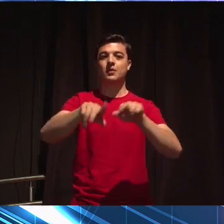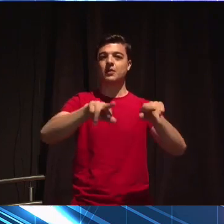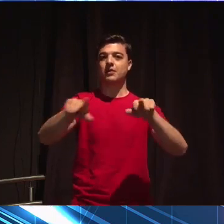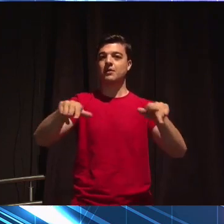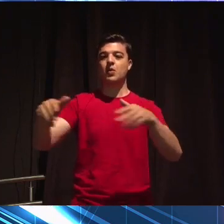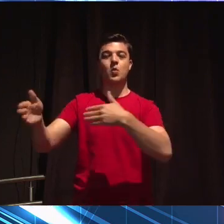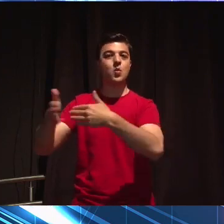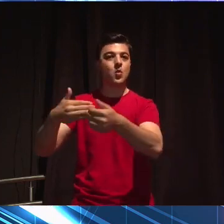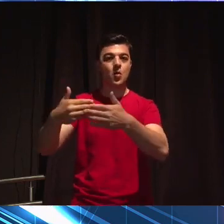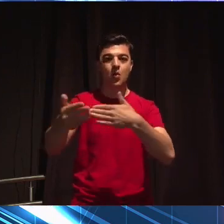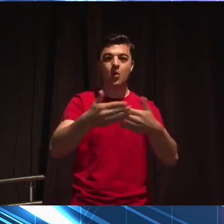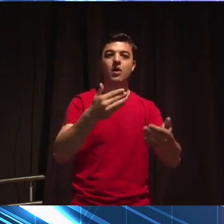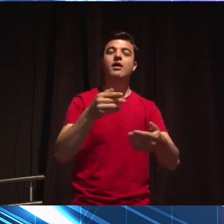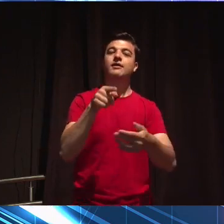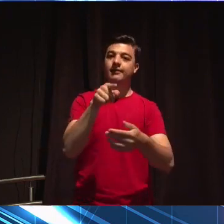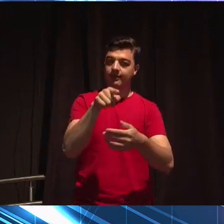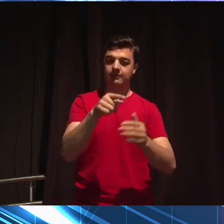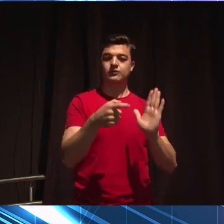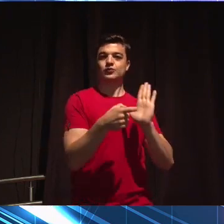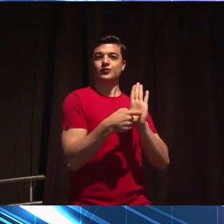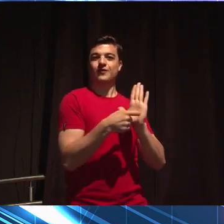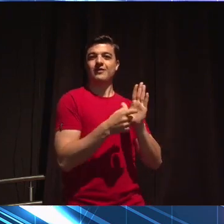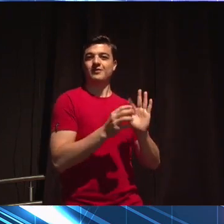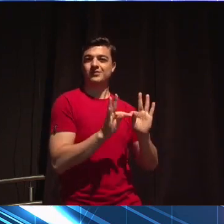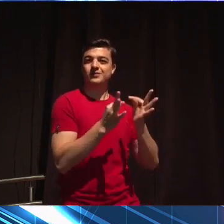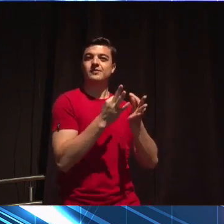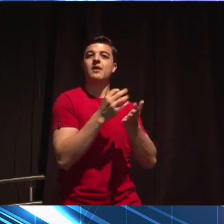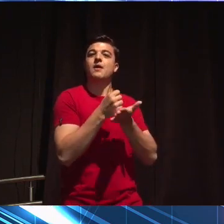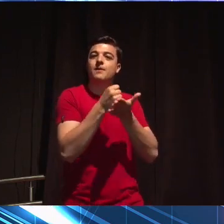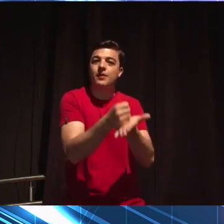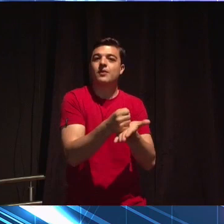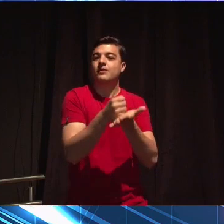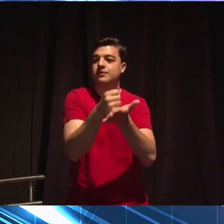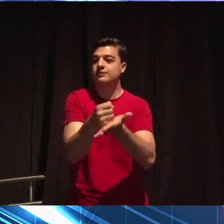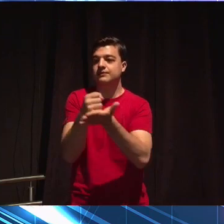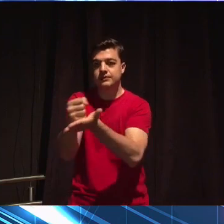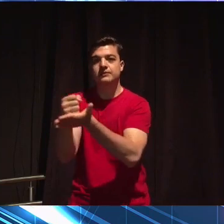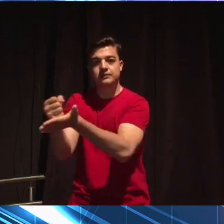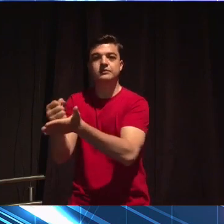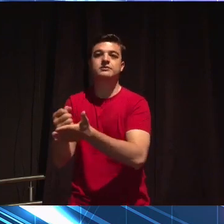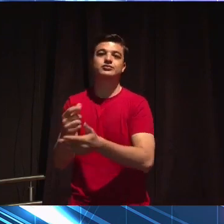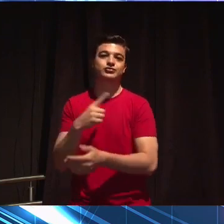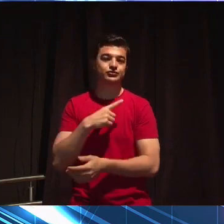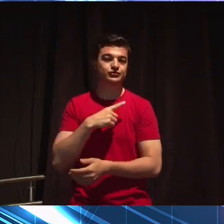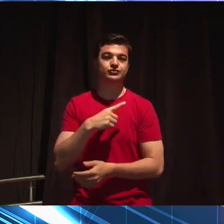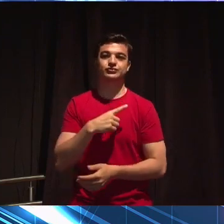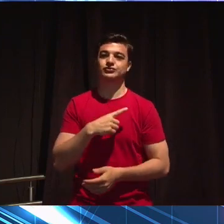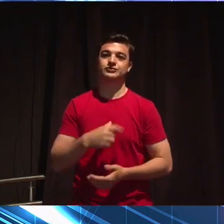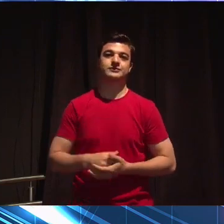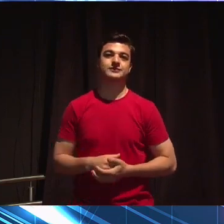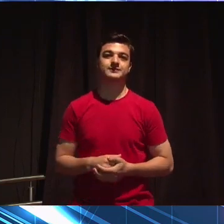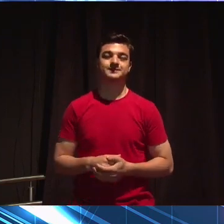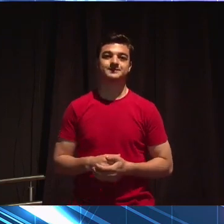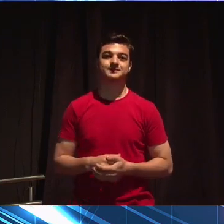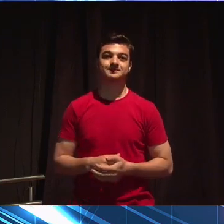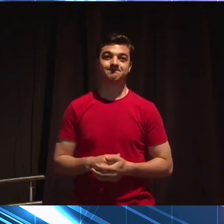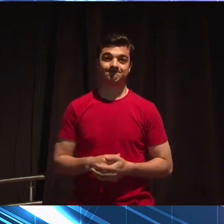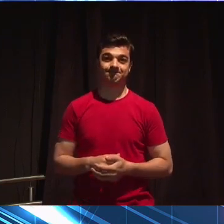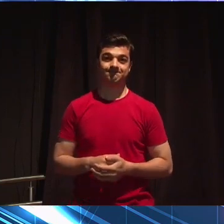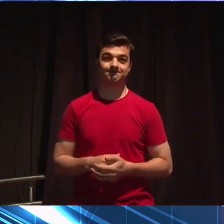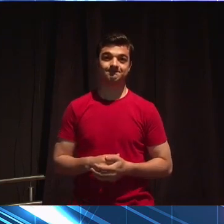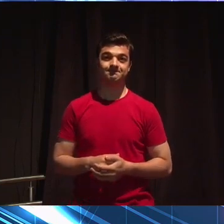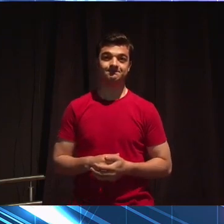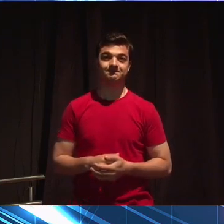todas as atividades são suportadas por software. Eu não chego, não me sinto tão confortável para admitir que